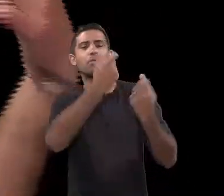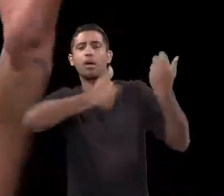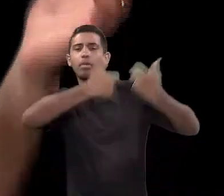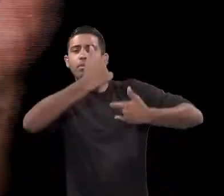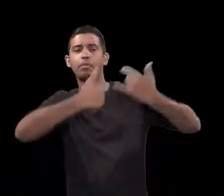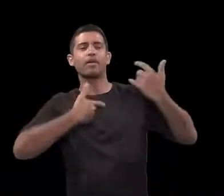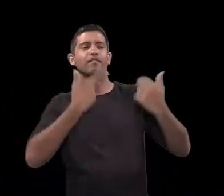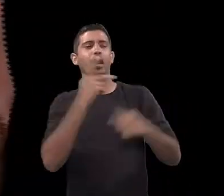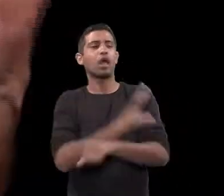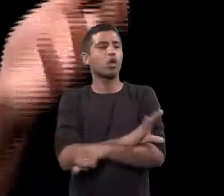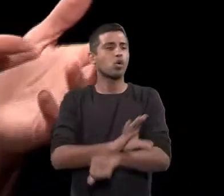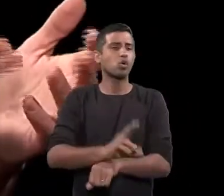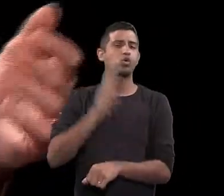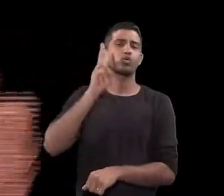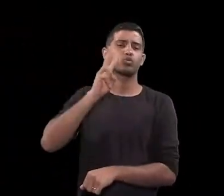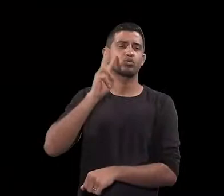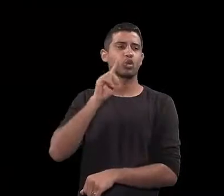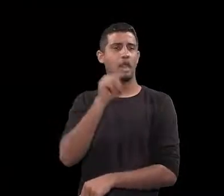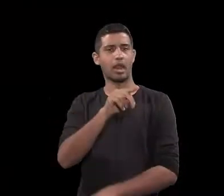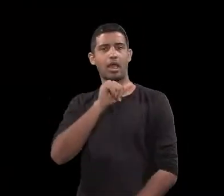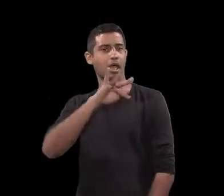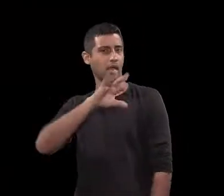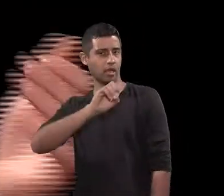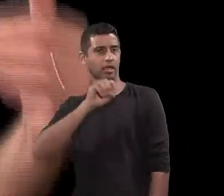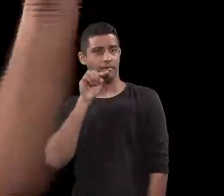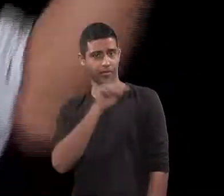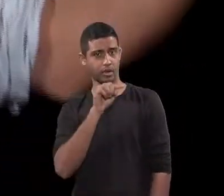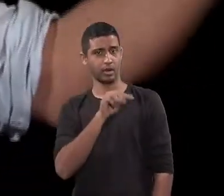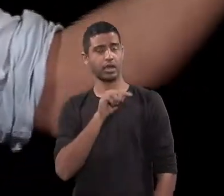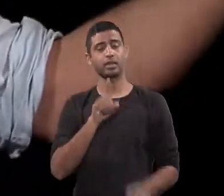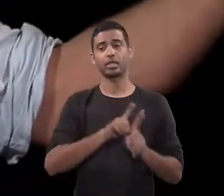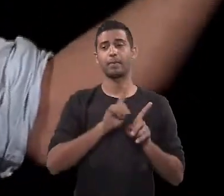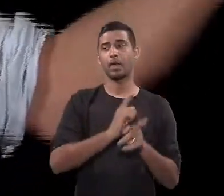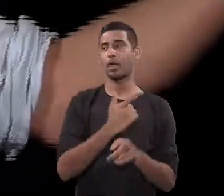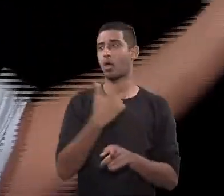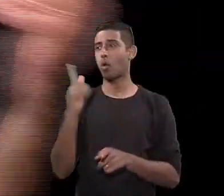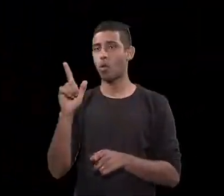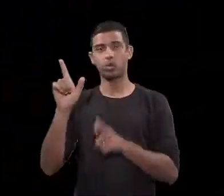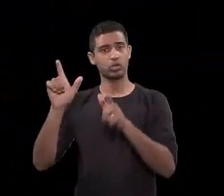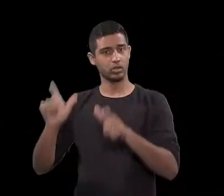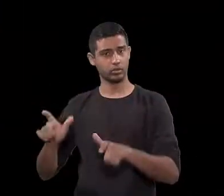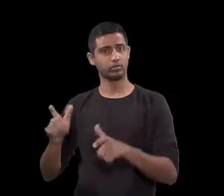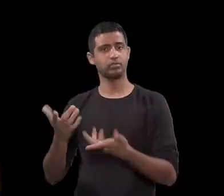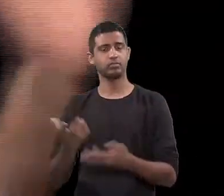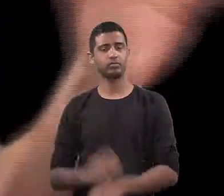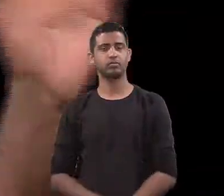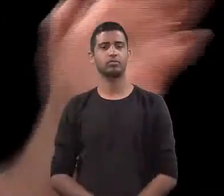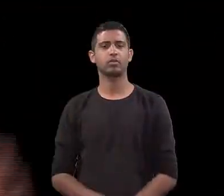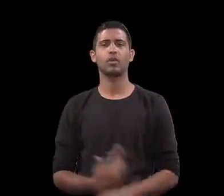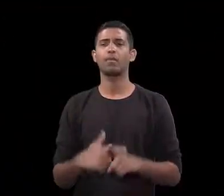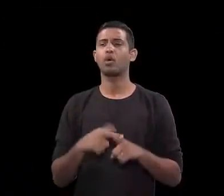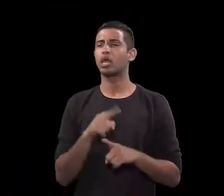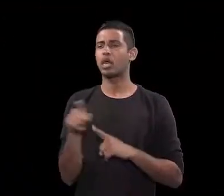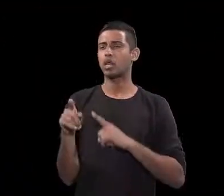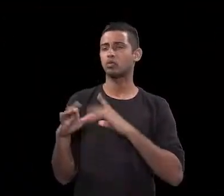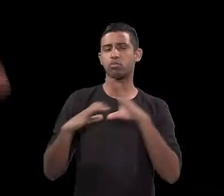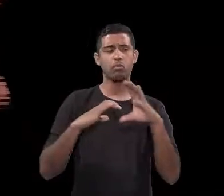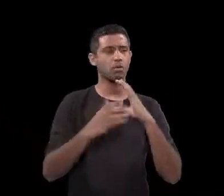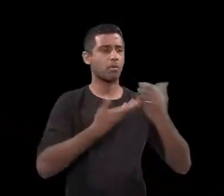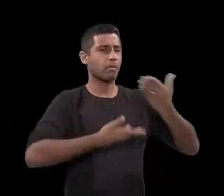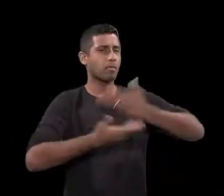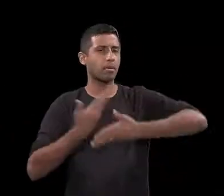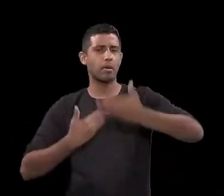seminários da cultura e história afro lá, num instituto e também no outro, e via que eles